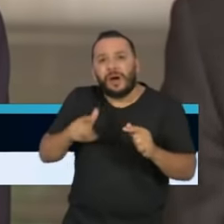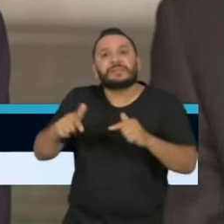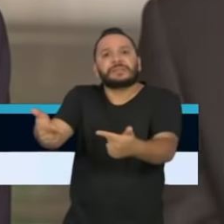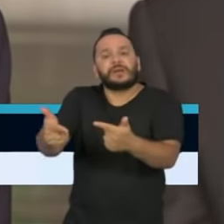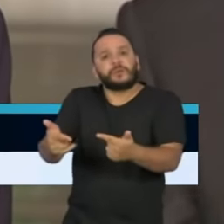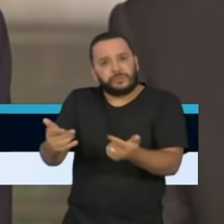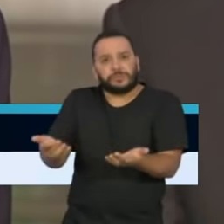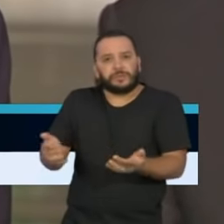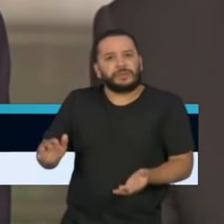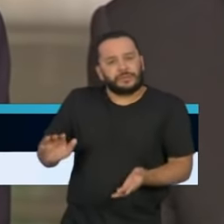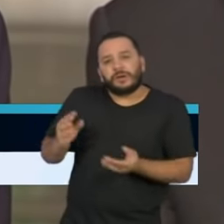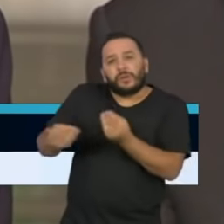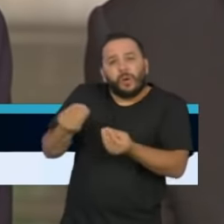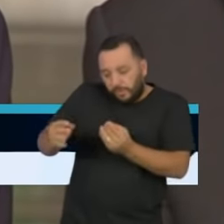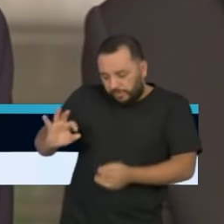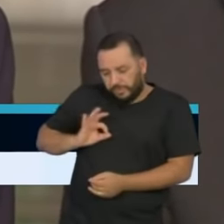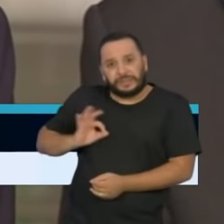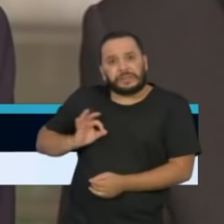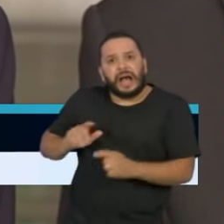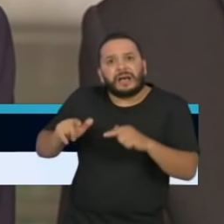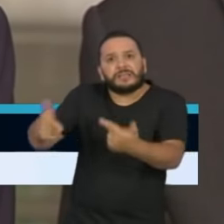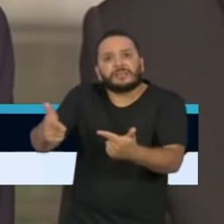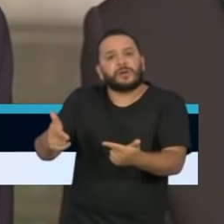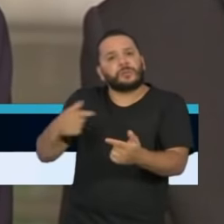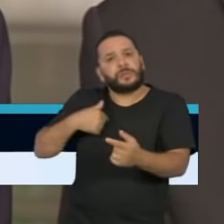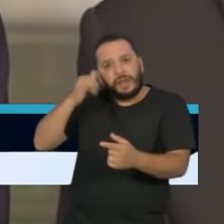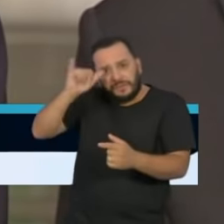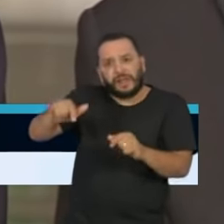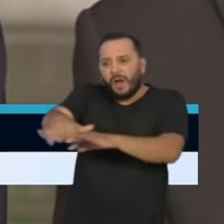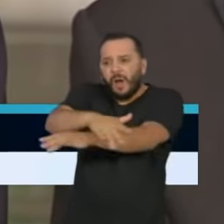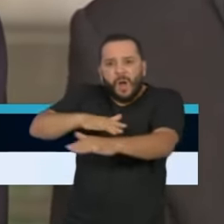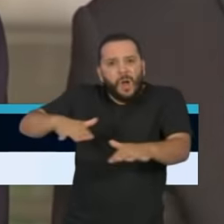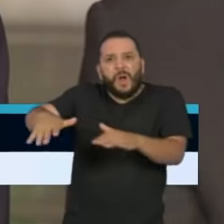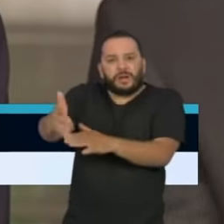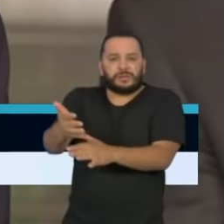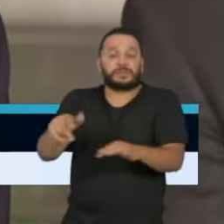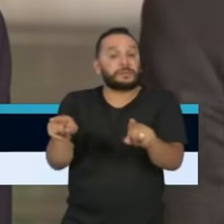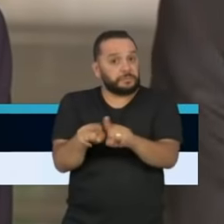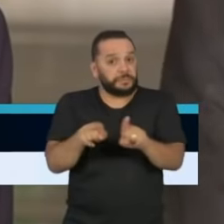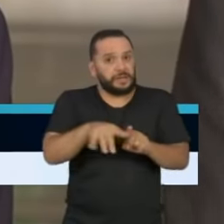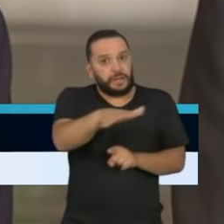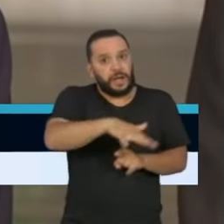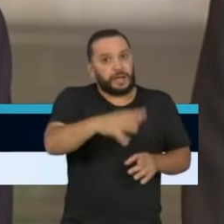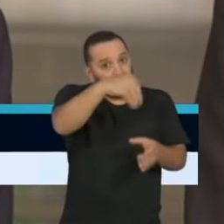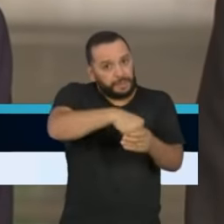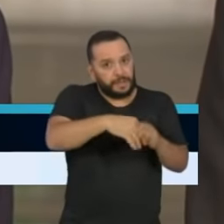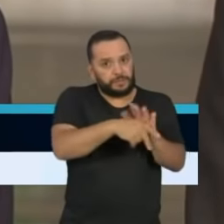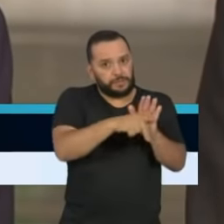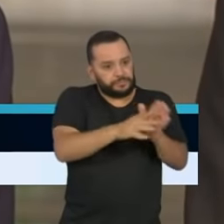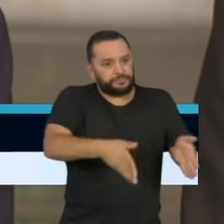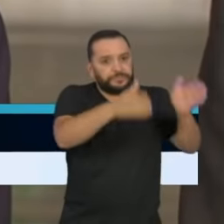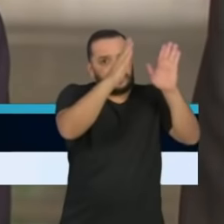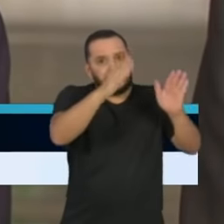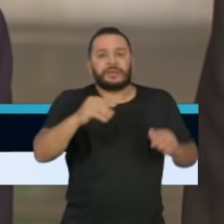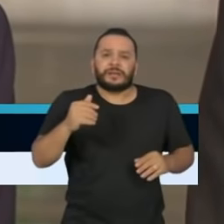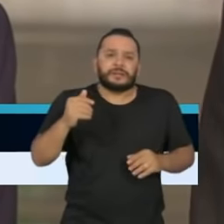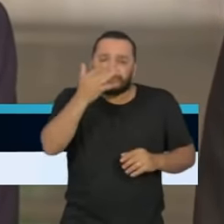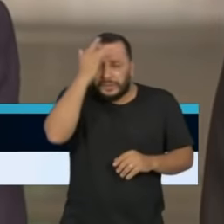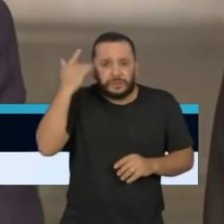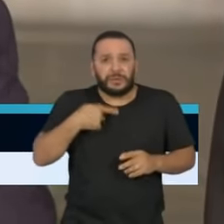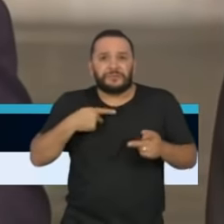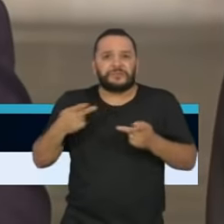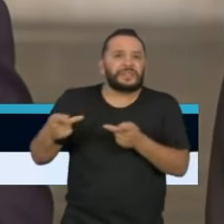pública encara a crise do coronavírus, qual a preocupação disso também no sistema prisional, né? Porque a gente tem opção de visitas, algumas medidas que deveriam ser